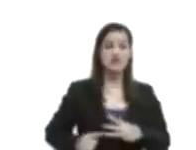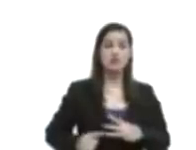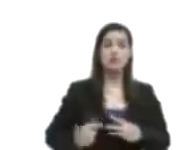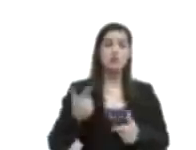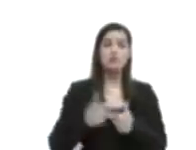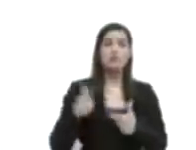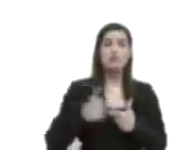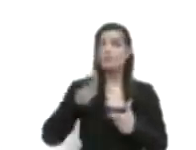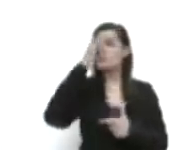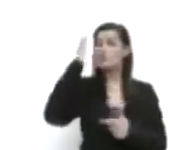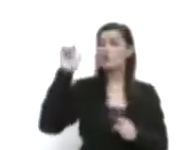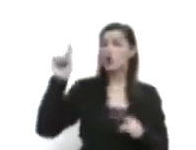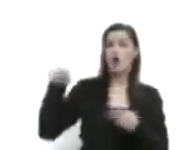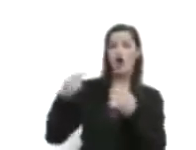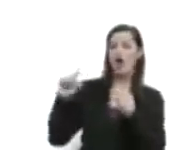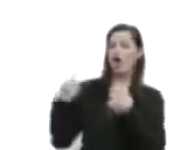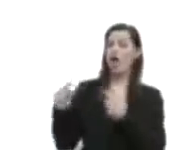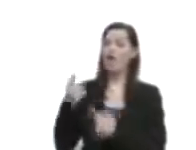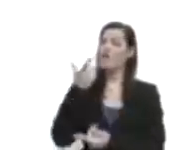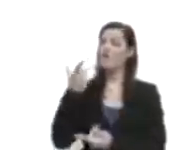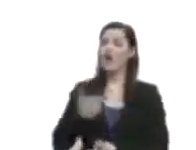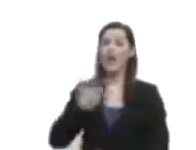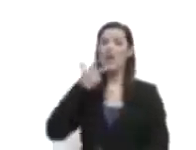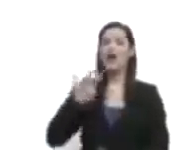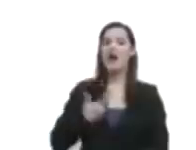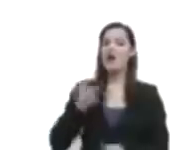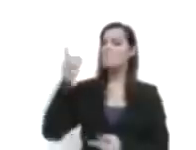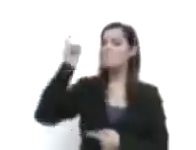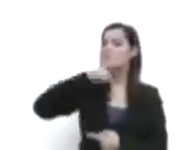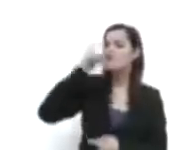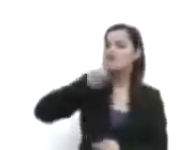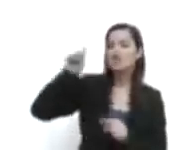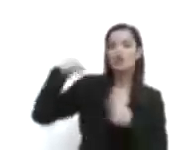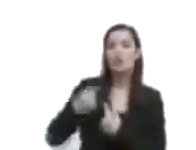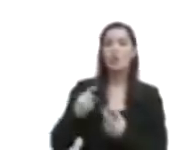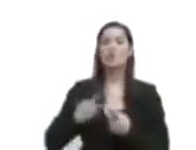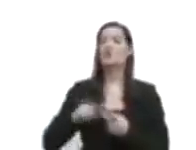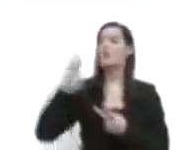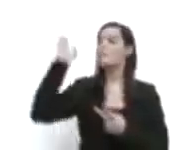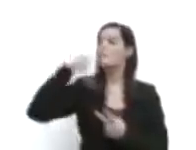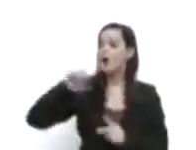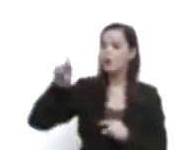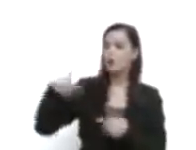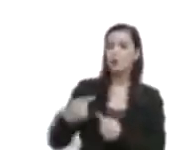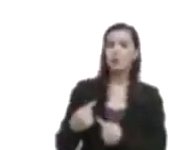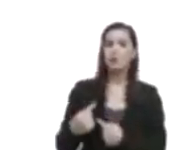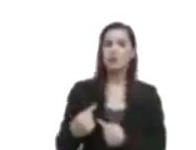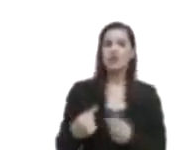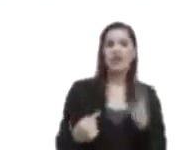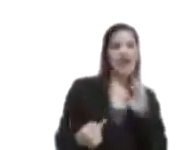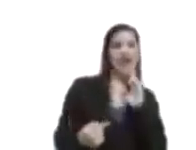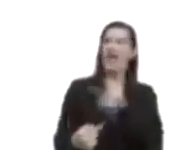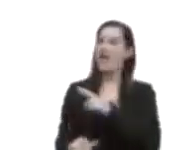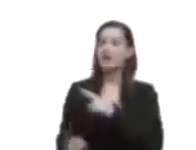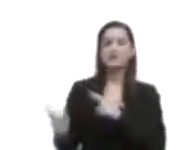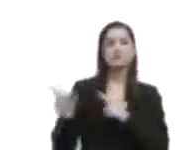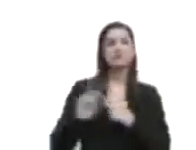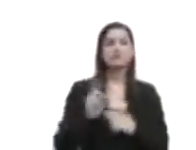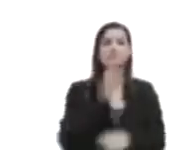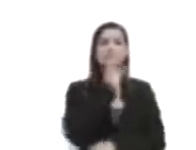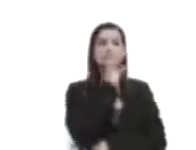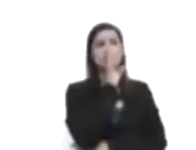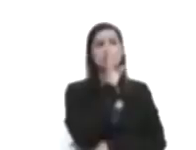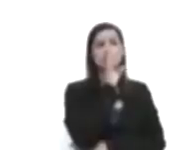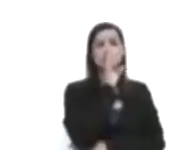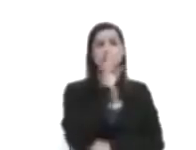O manso suporta mentiras, injúrias, maltratos, sem revidar, conforme o